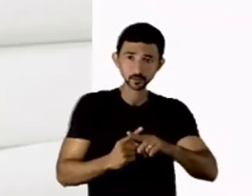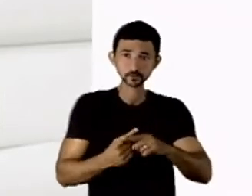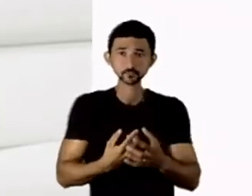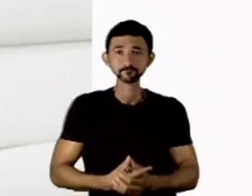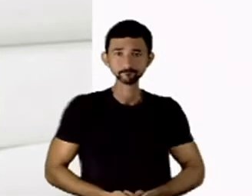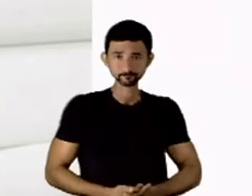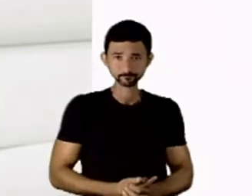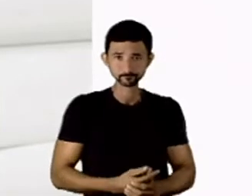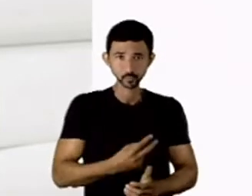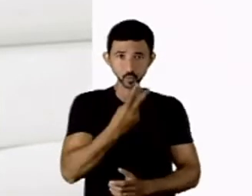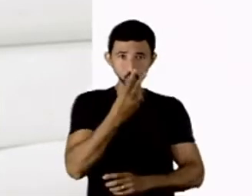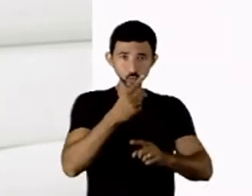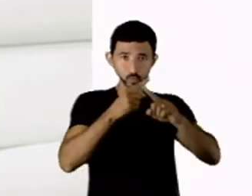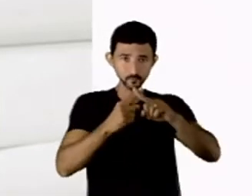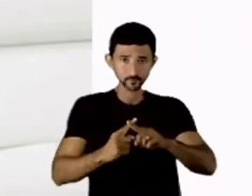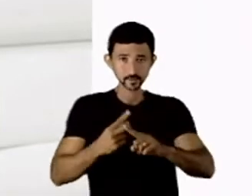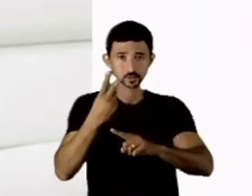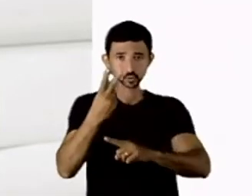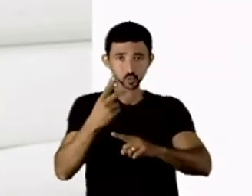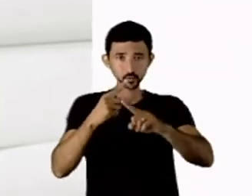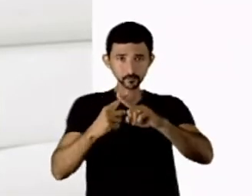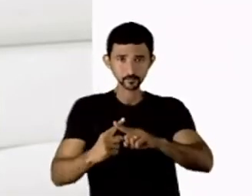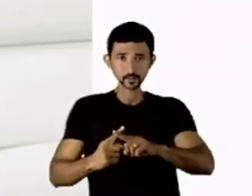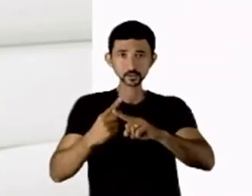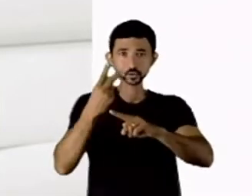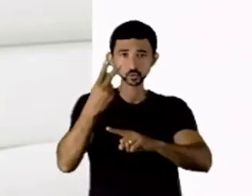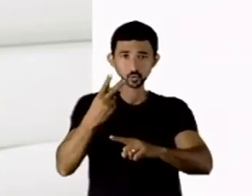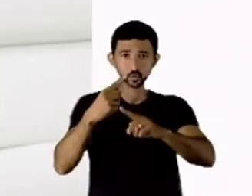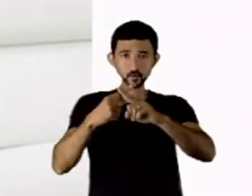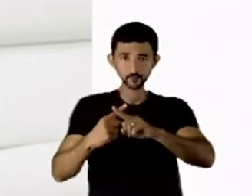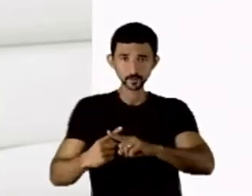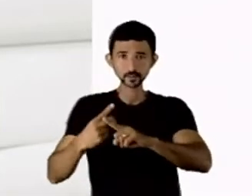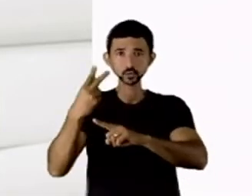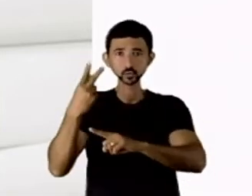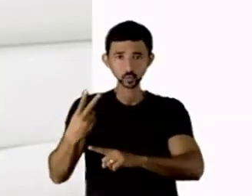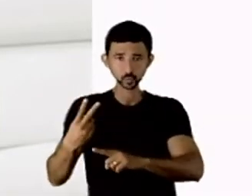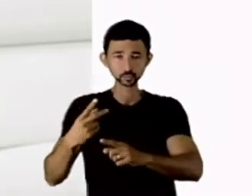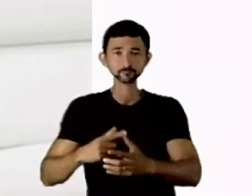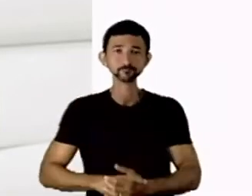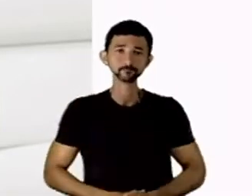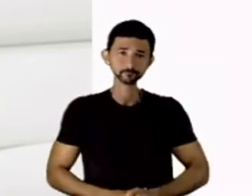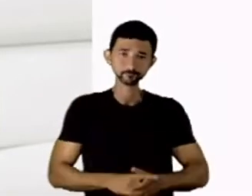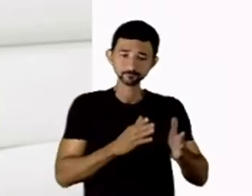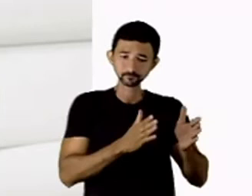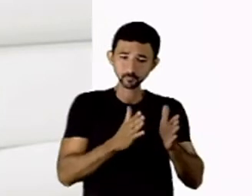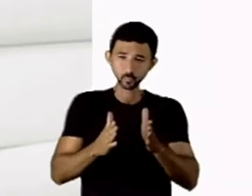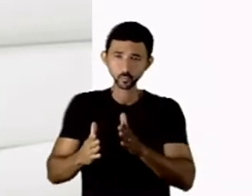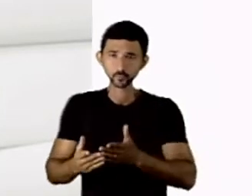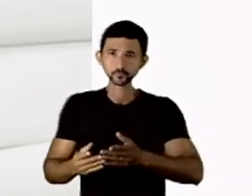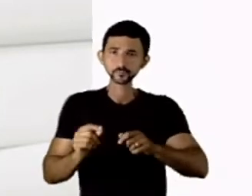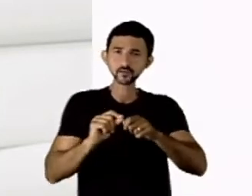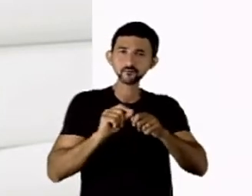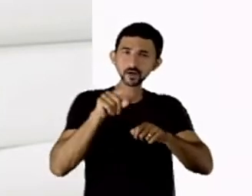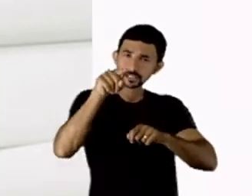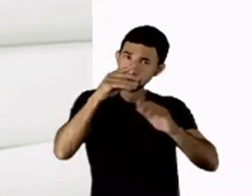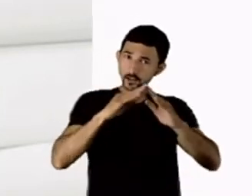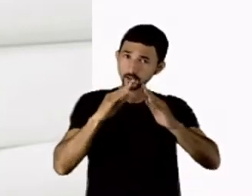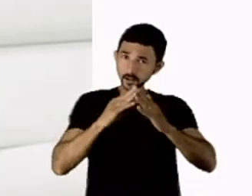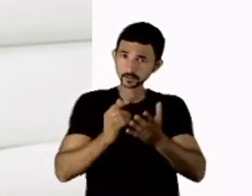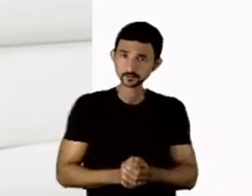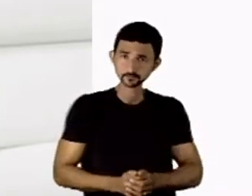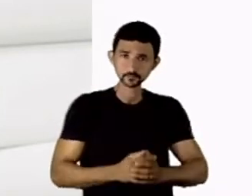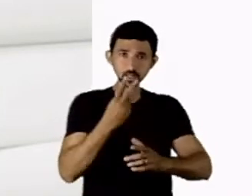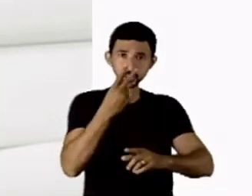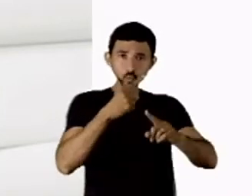olha. 2 vezes 2 vezes 2 vezes 2 vezes 2. Façam comigo aí de casa.